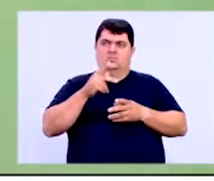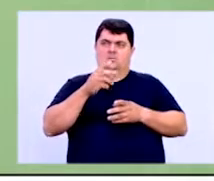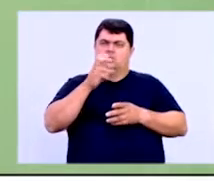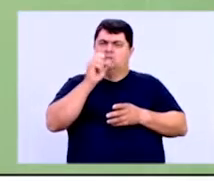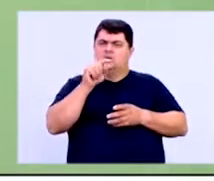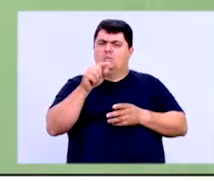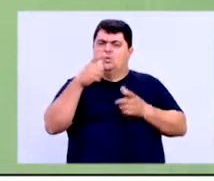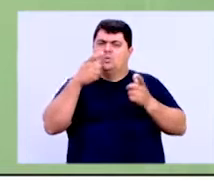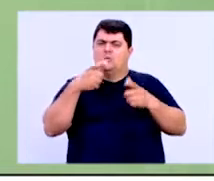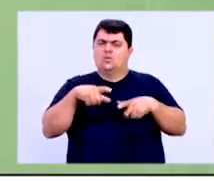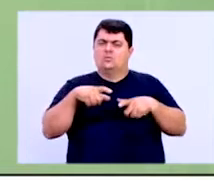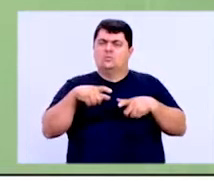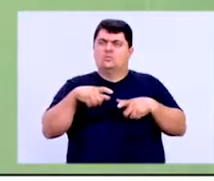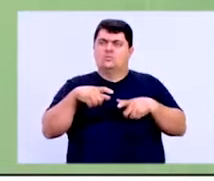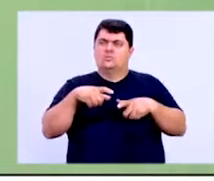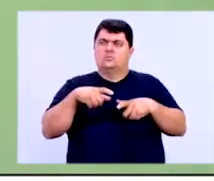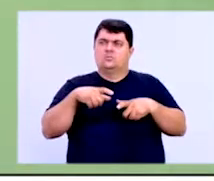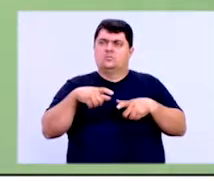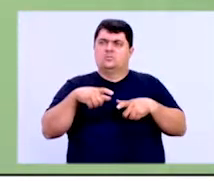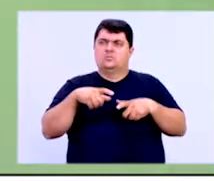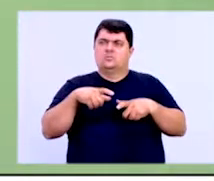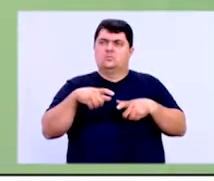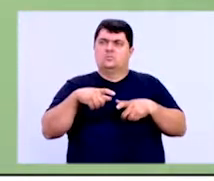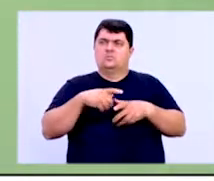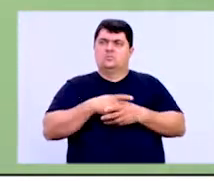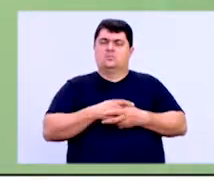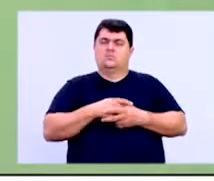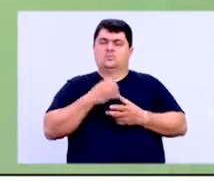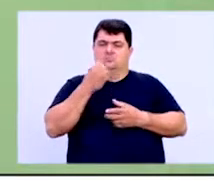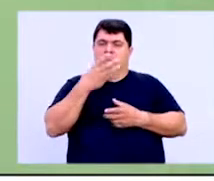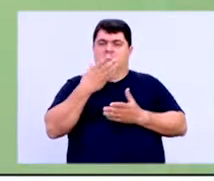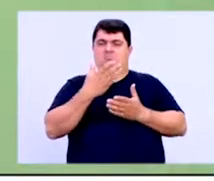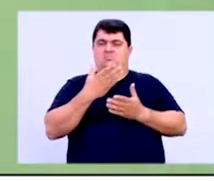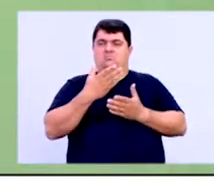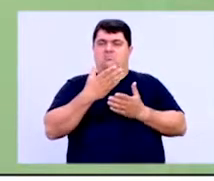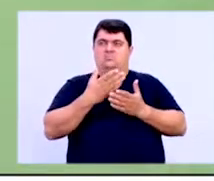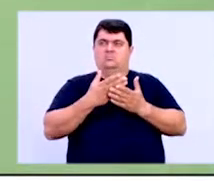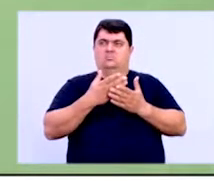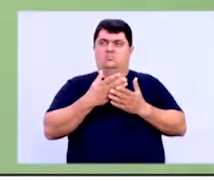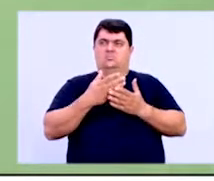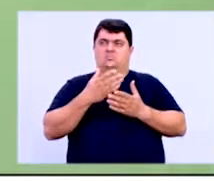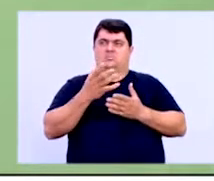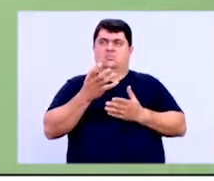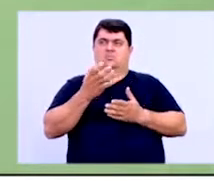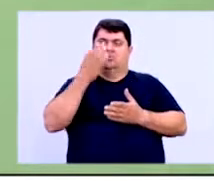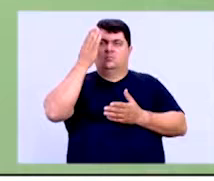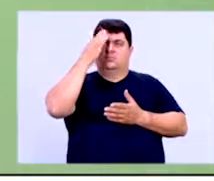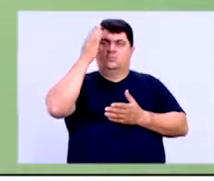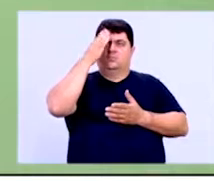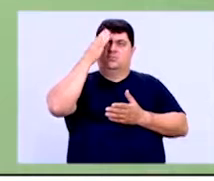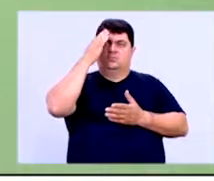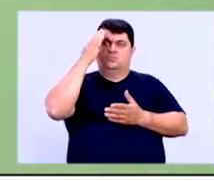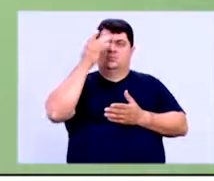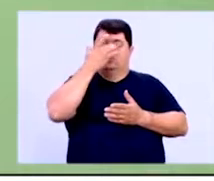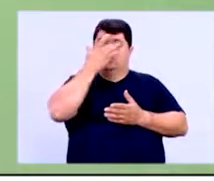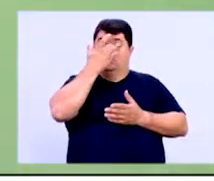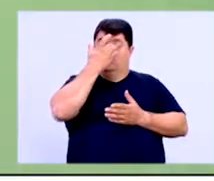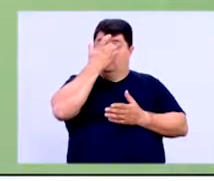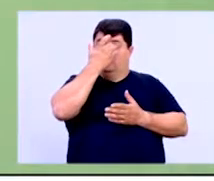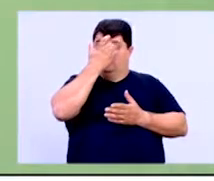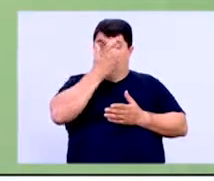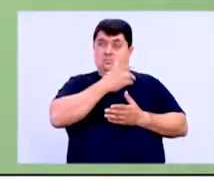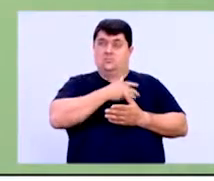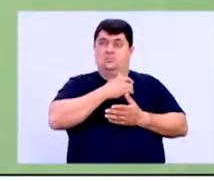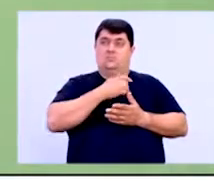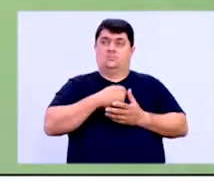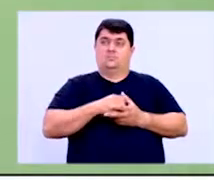mil. Que 5 mil é esse? Muito bem, aluno, muito bem, preste atenção. Eu quero saber, aqui é o custo o quê?